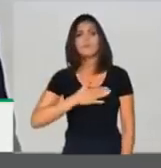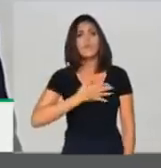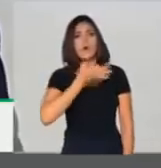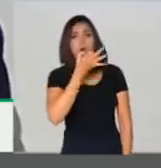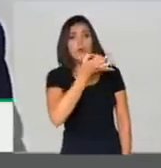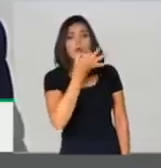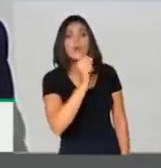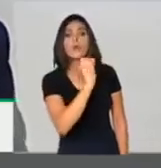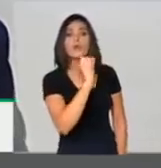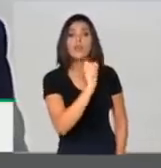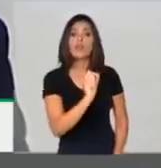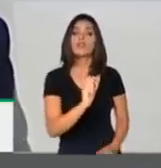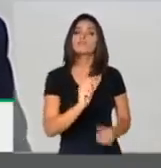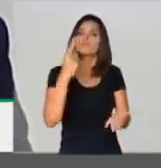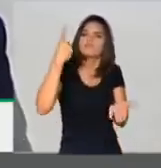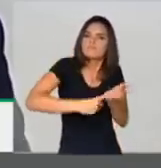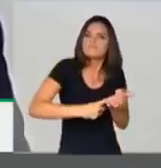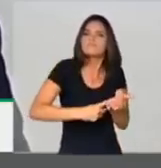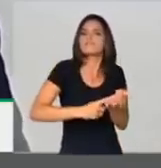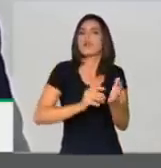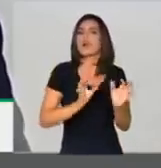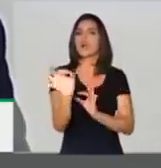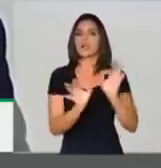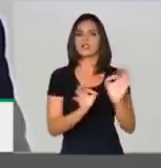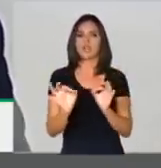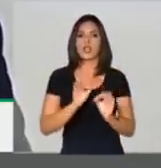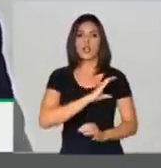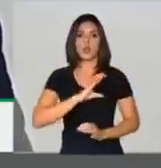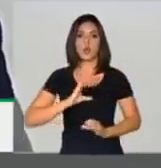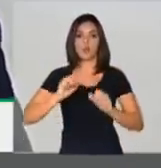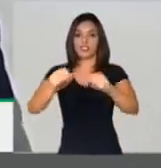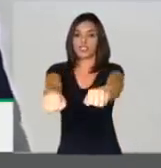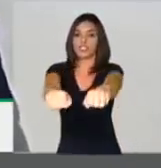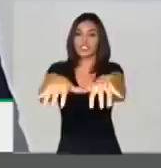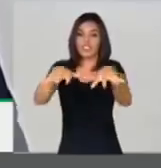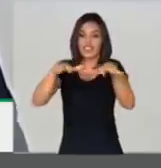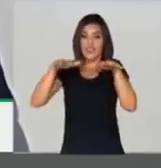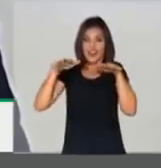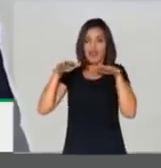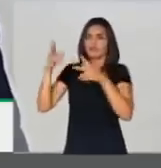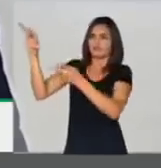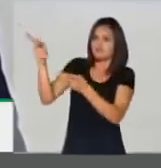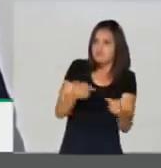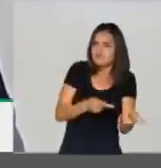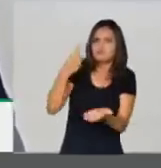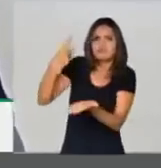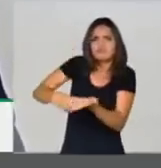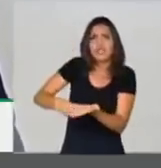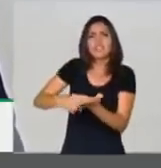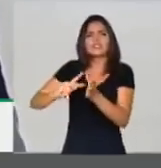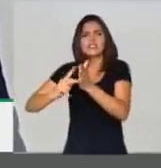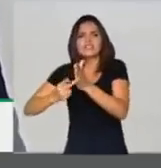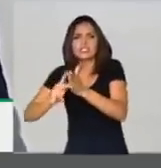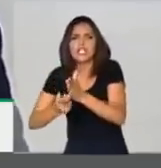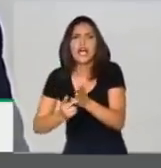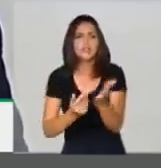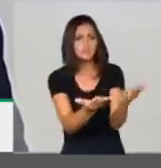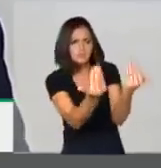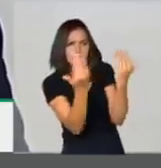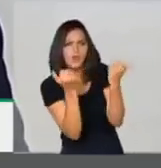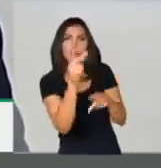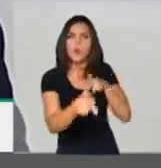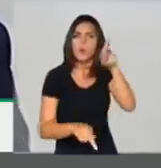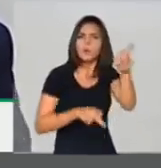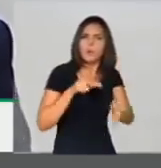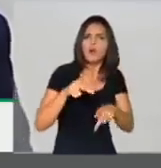comissão geral para debater aqui no plenário, convidando inclusive as centrais sindicais, os trabalhadores e o povo,